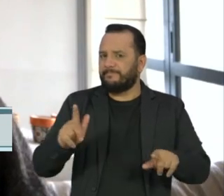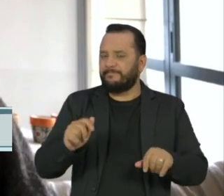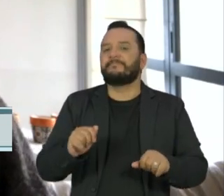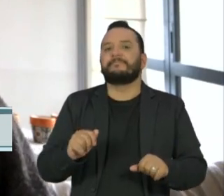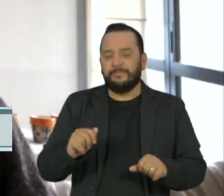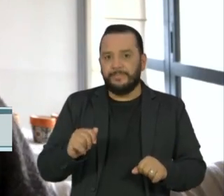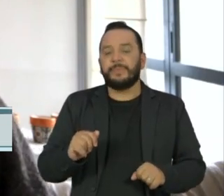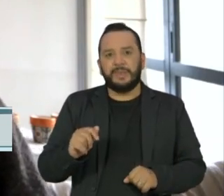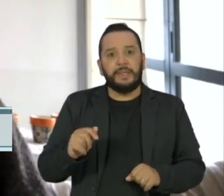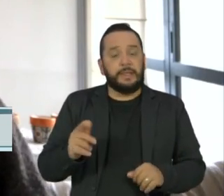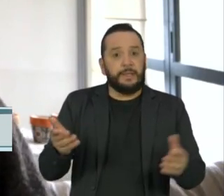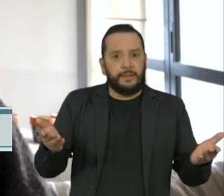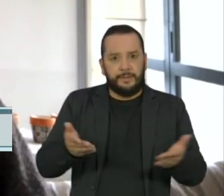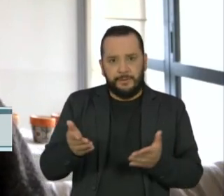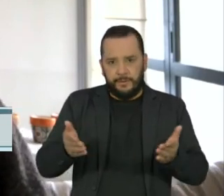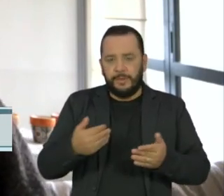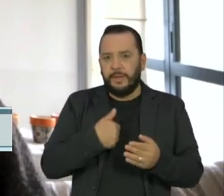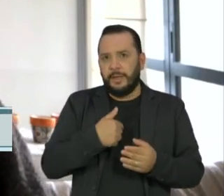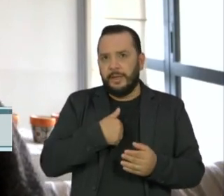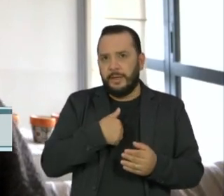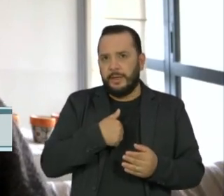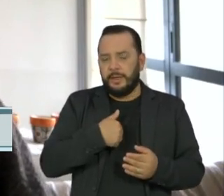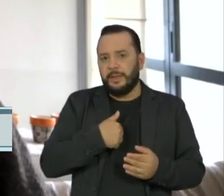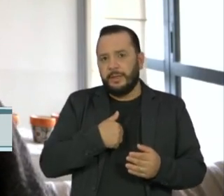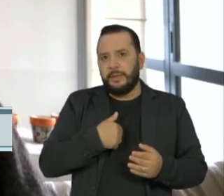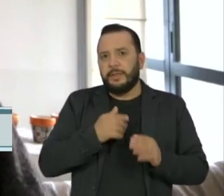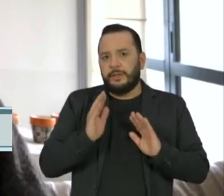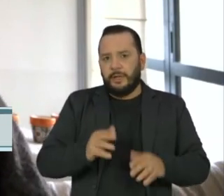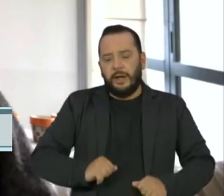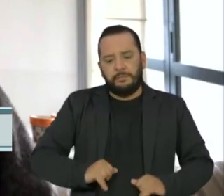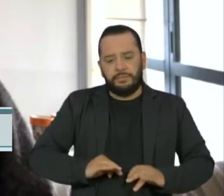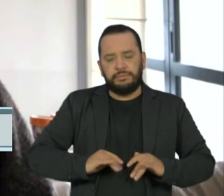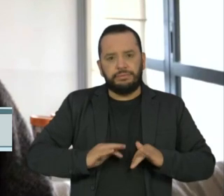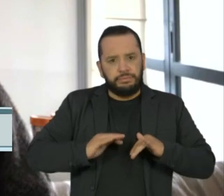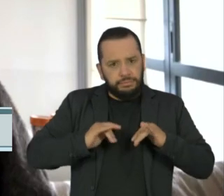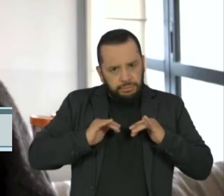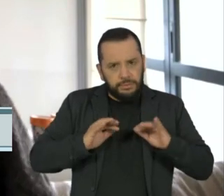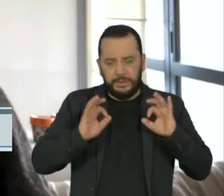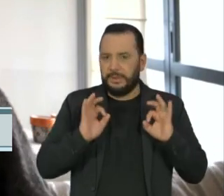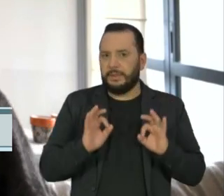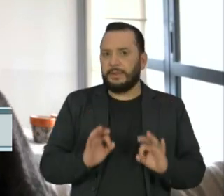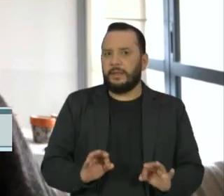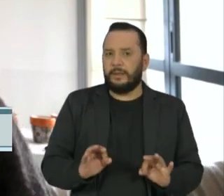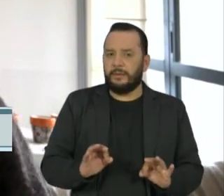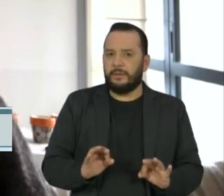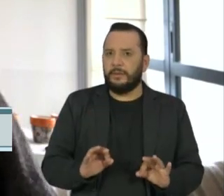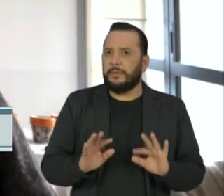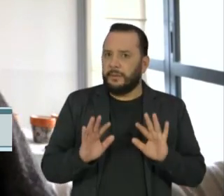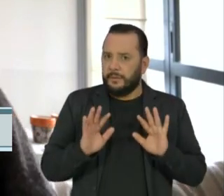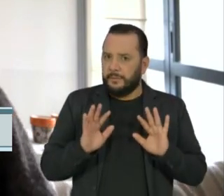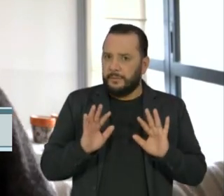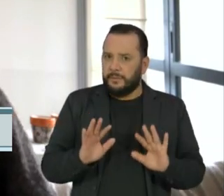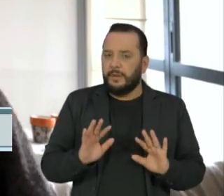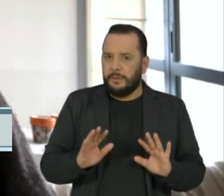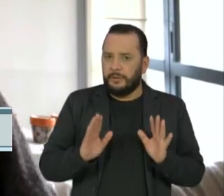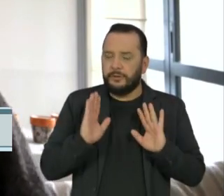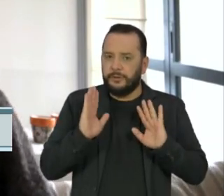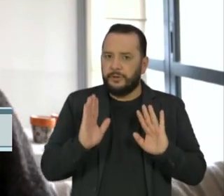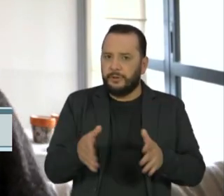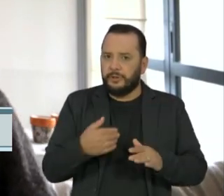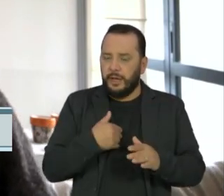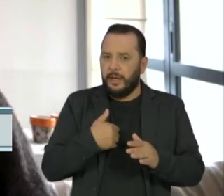ele fez uma resposta sorológica, ele desenvolveu anticorpo e realmente ficou muito bem documentado. Agora, qual